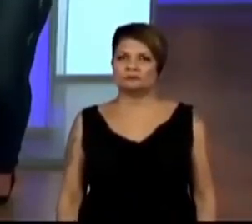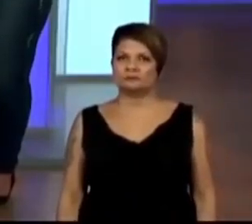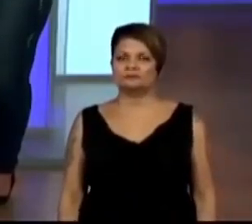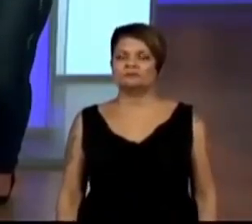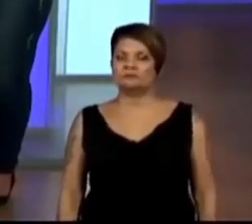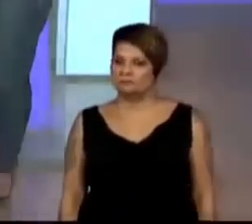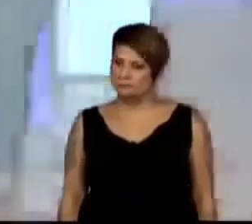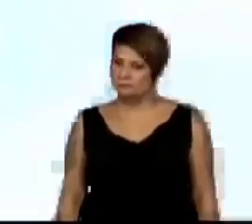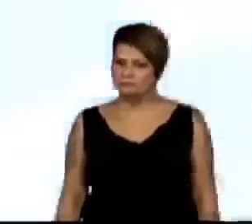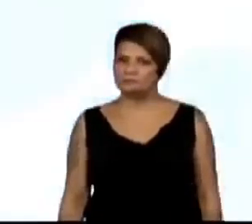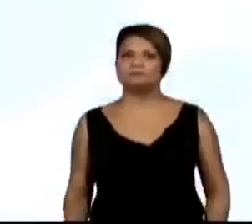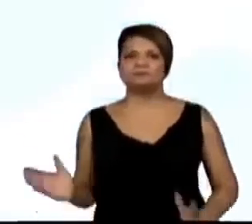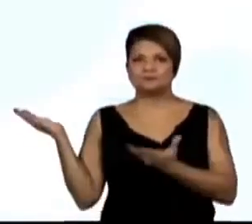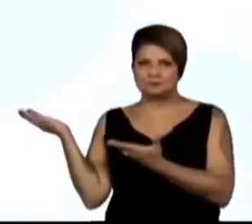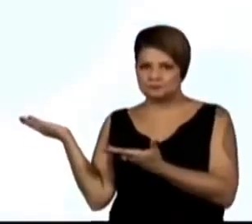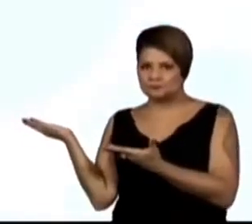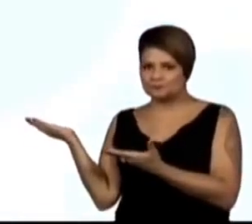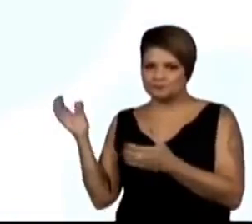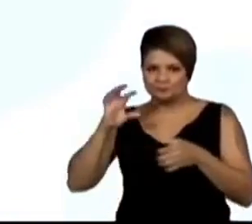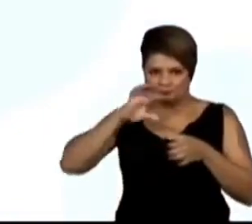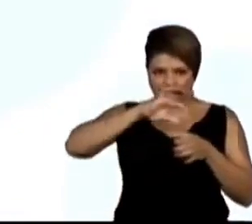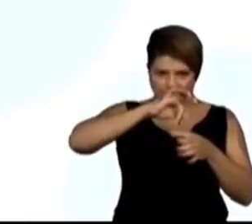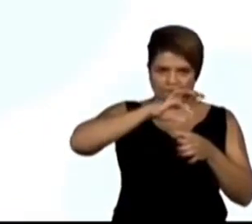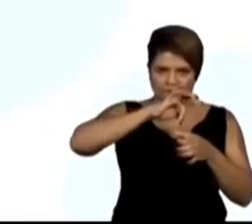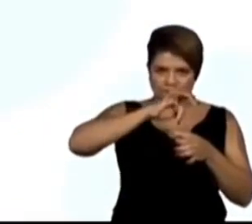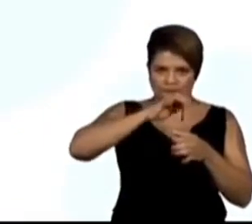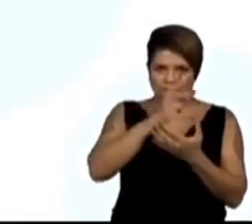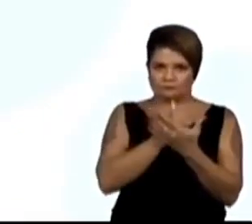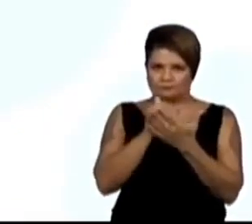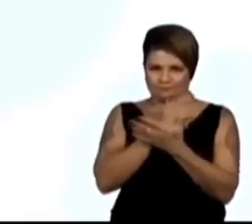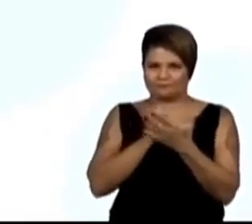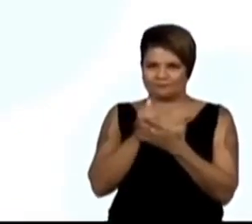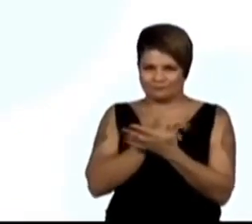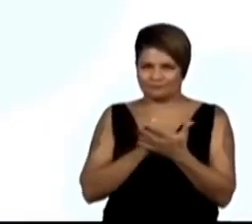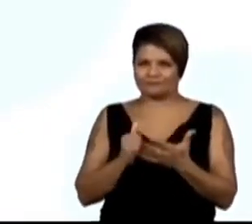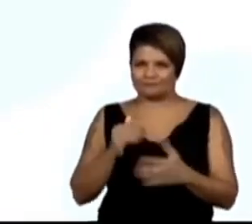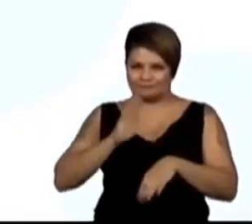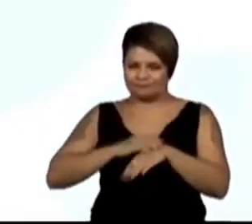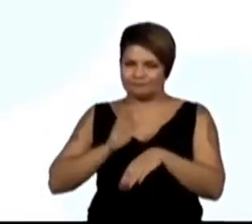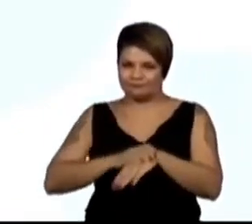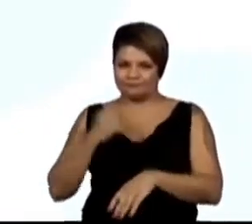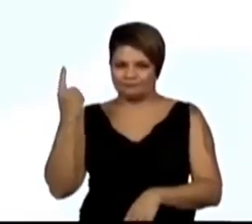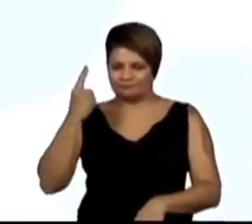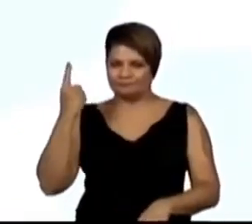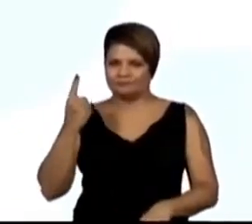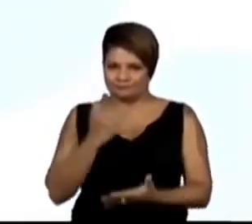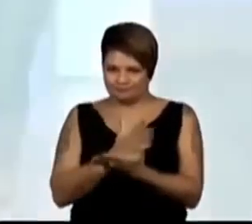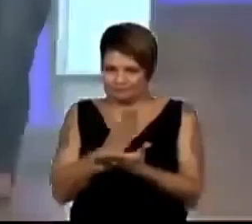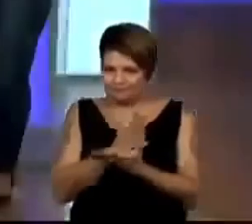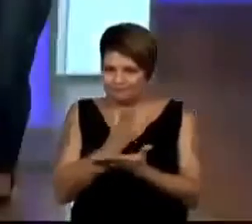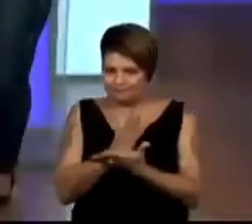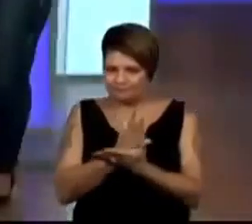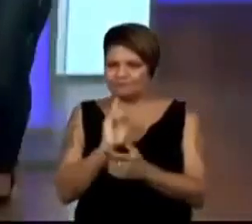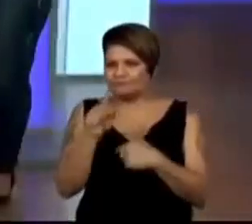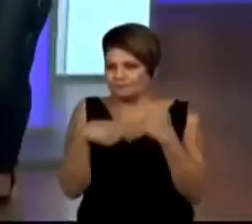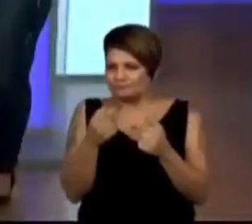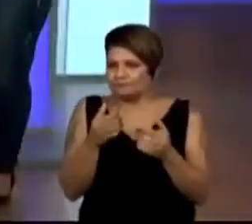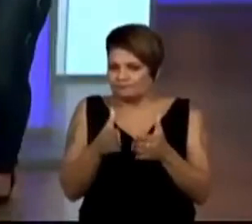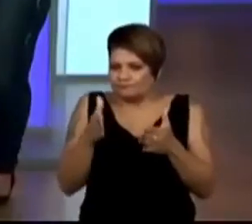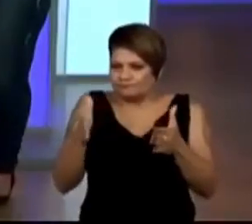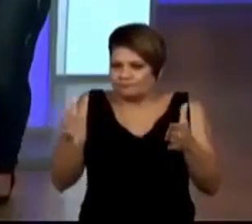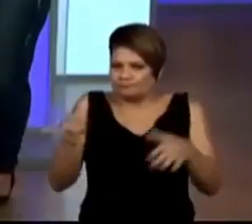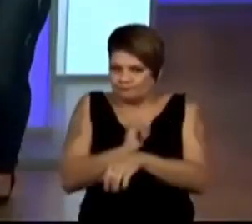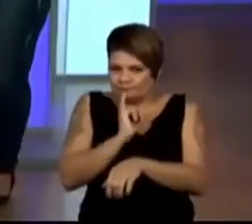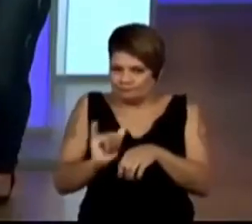Aqui estão as minhas tampinhas. Até porque é legal, é bacana para essa primeira a gente fazer assim, do comecinho. Depois a gente vai um